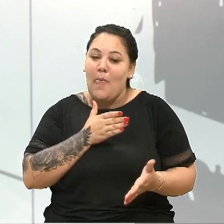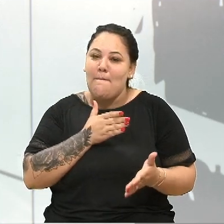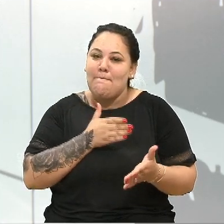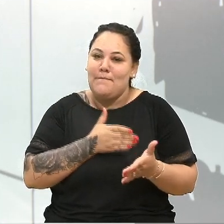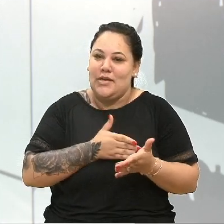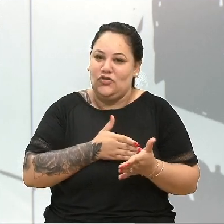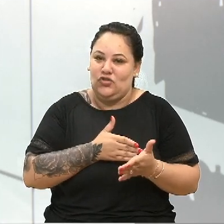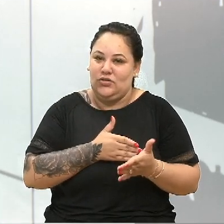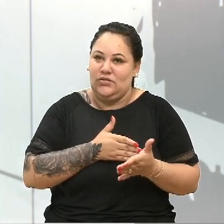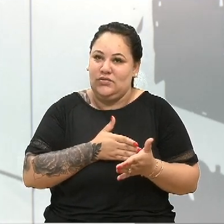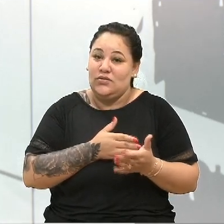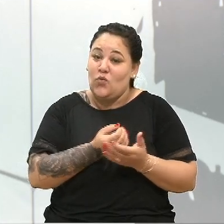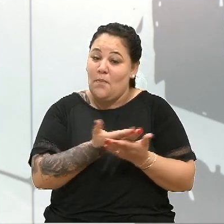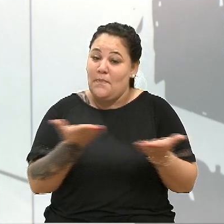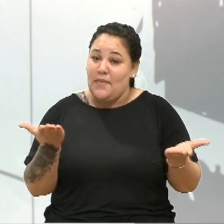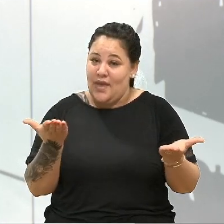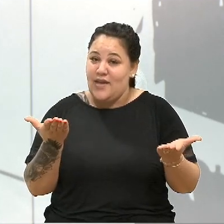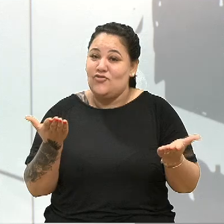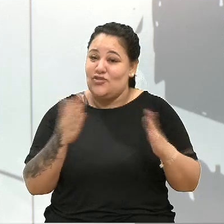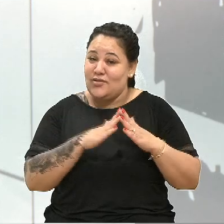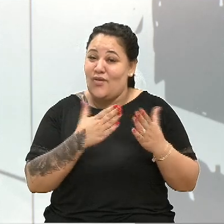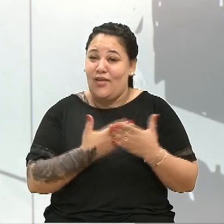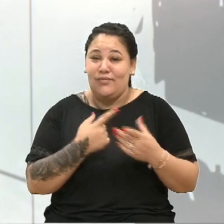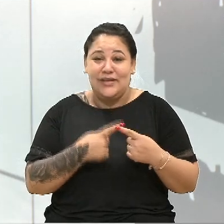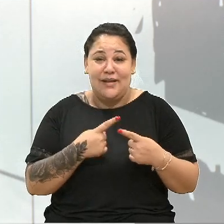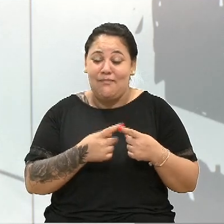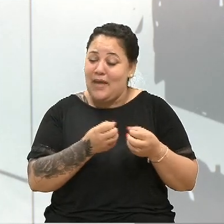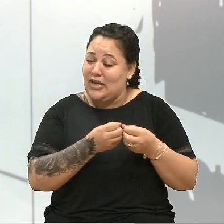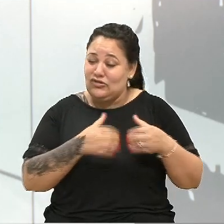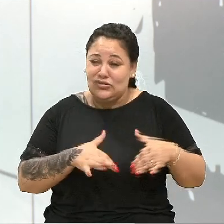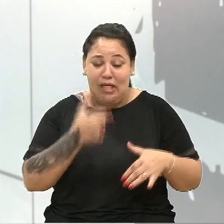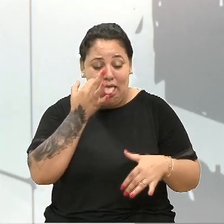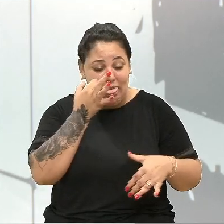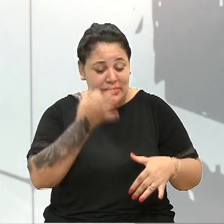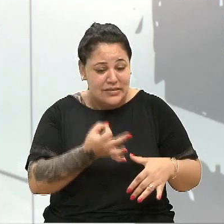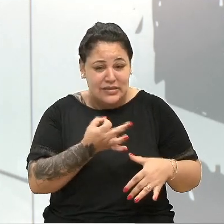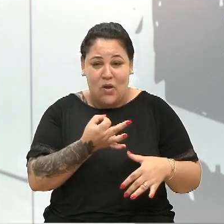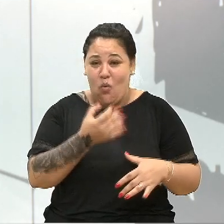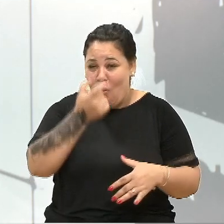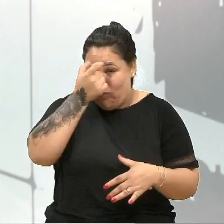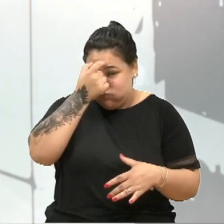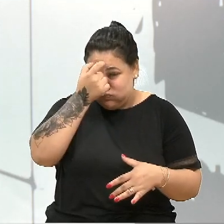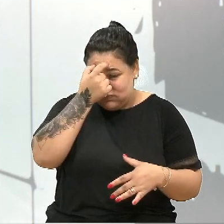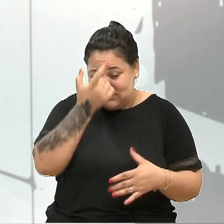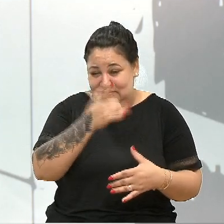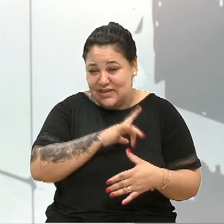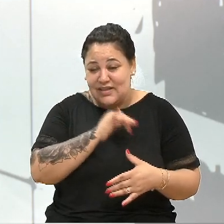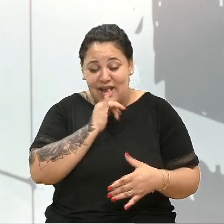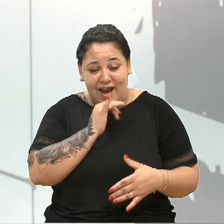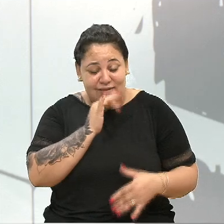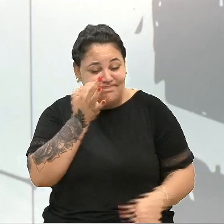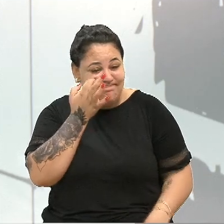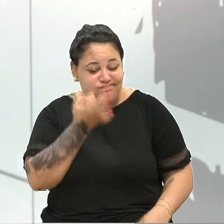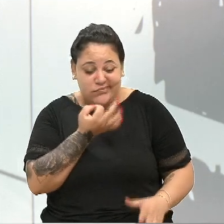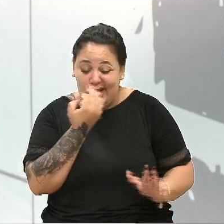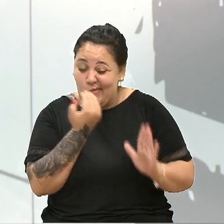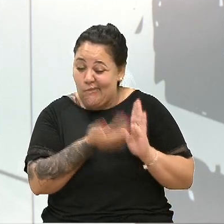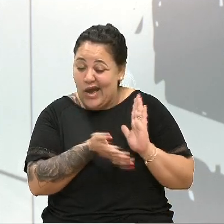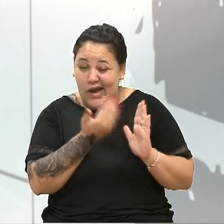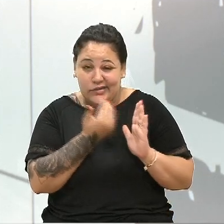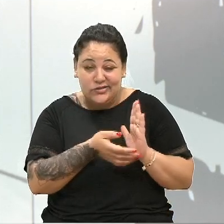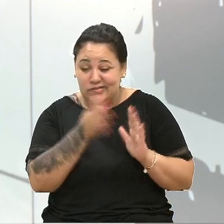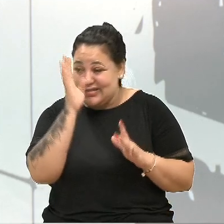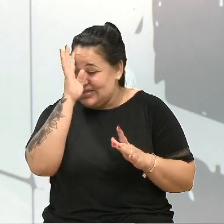porque isso está afetando a cognição das crianças, a atenção das crianças, muito déficit de atenção, não estão, vamos dizer